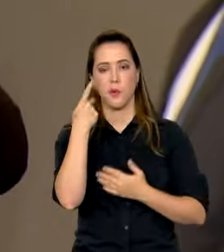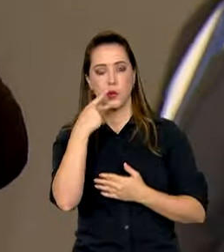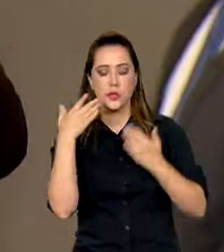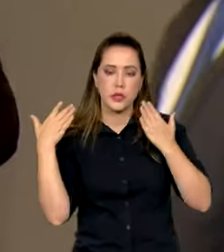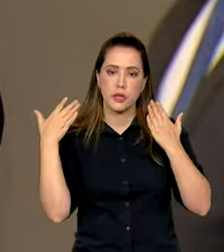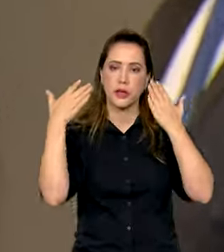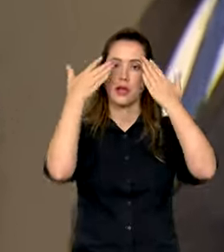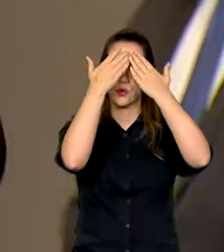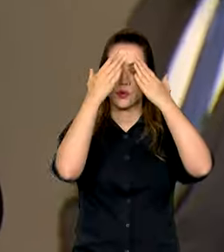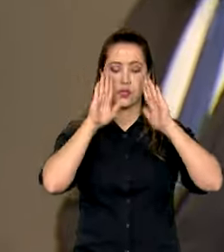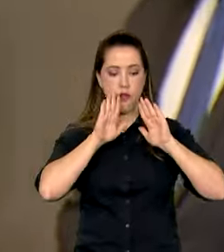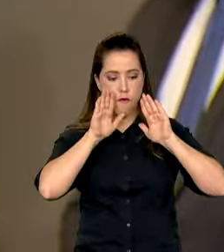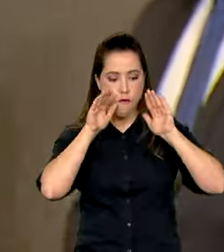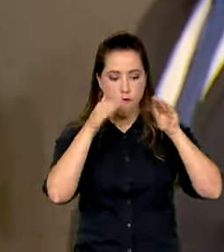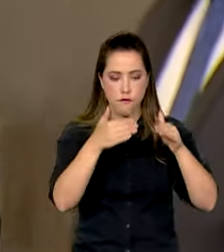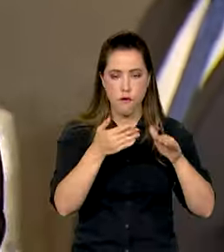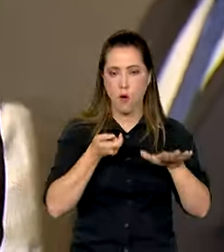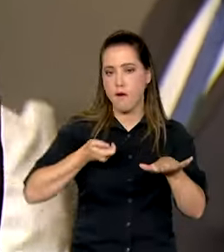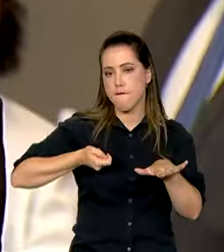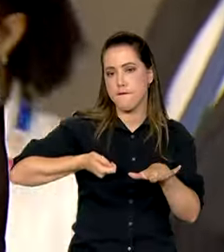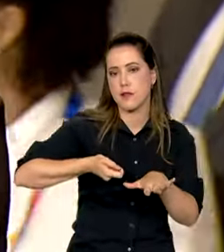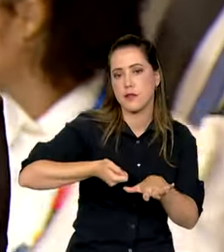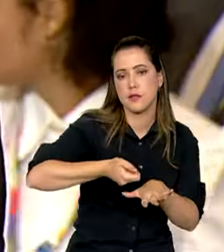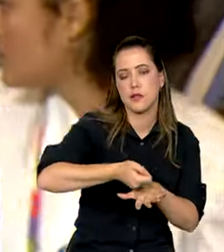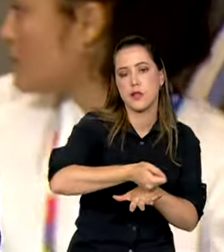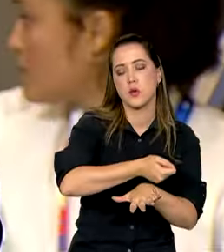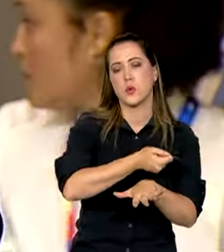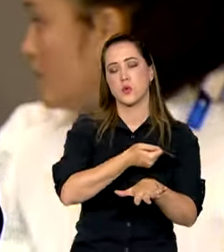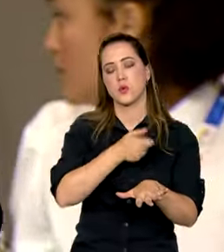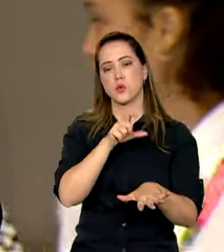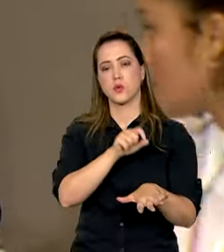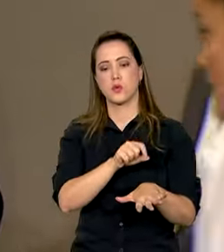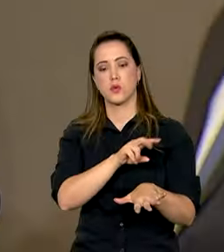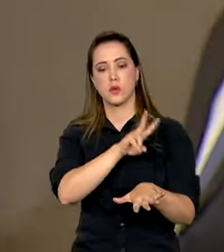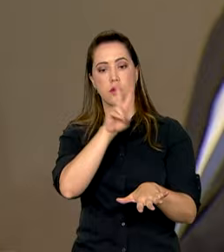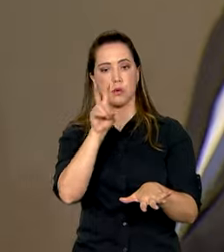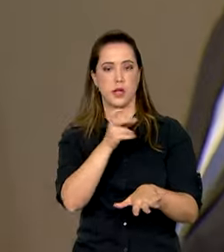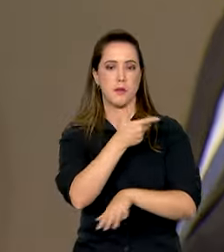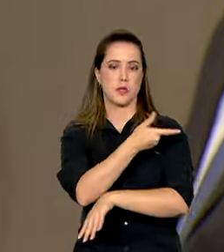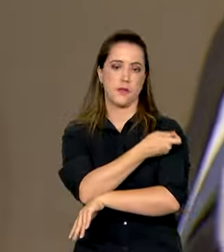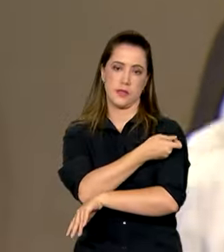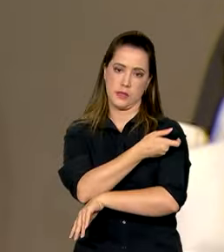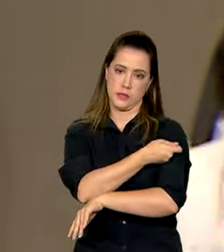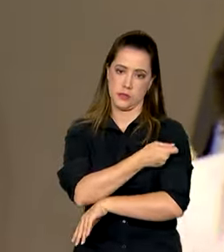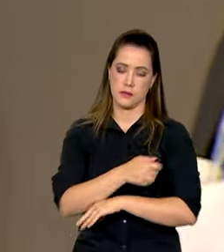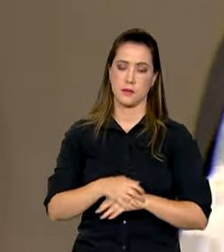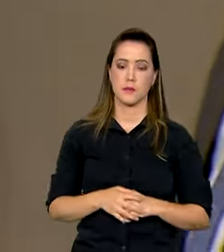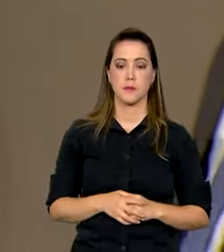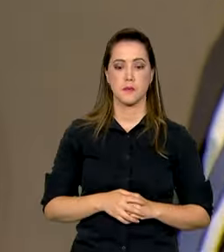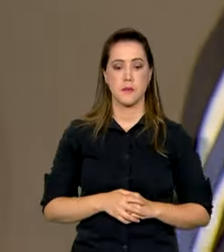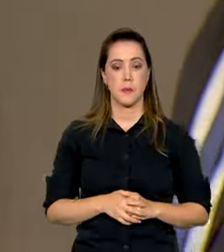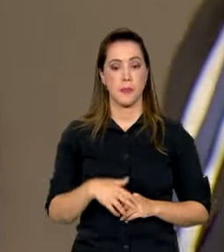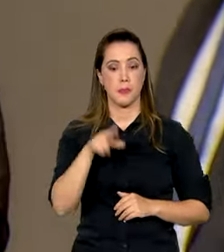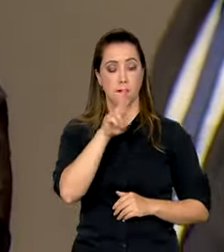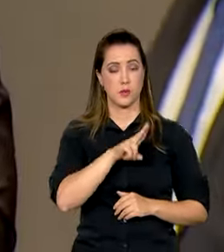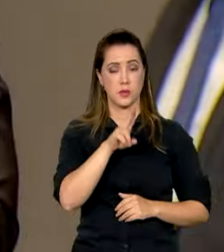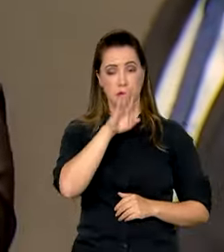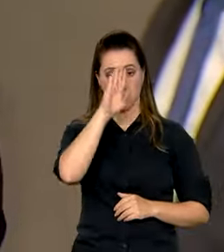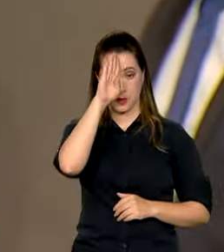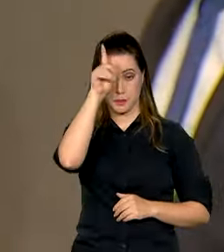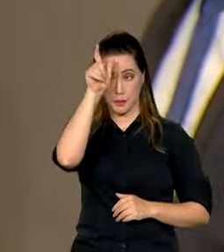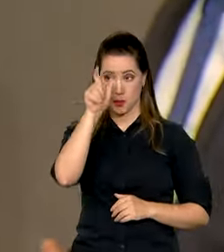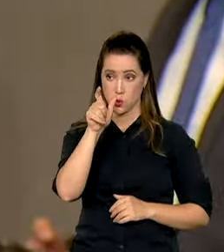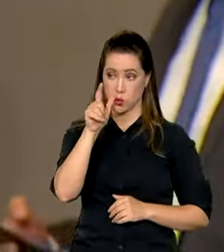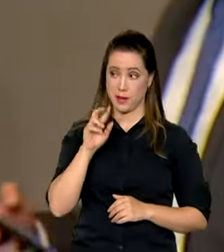específica e voltada para a desinformação em relação às vacinas, por exemplo, por meio do seu principal